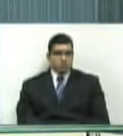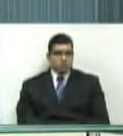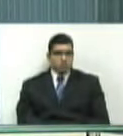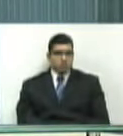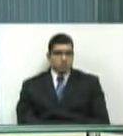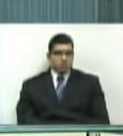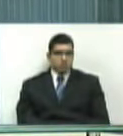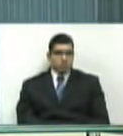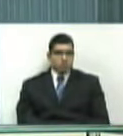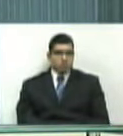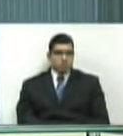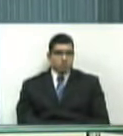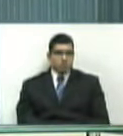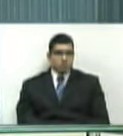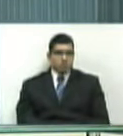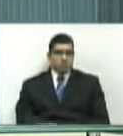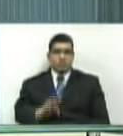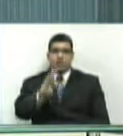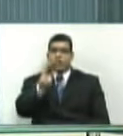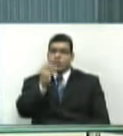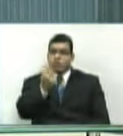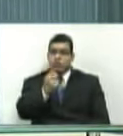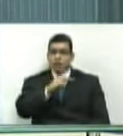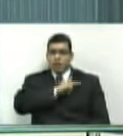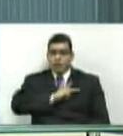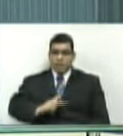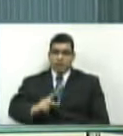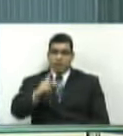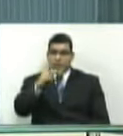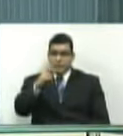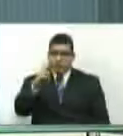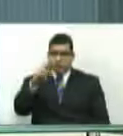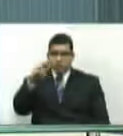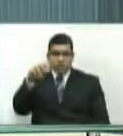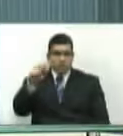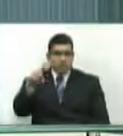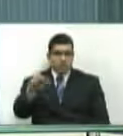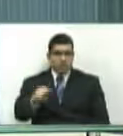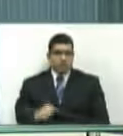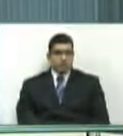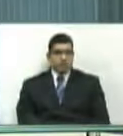todos contra os fundos previdenciários, e não recolhe de outros.